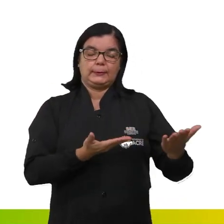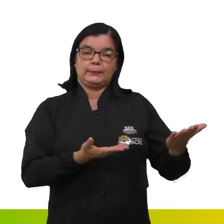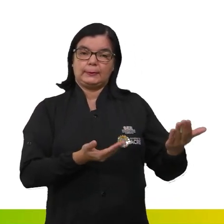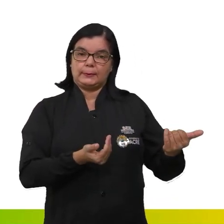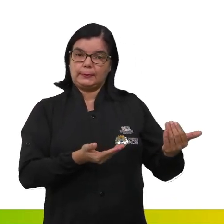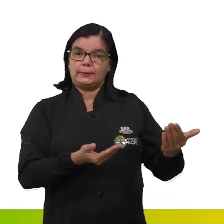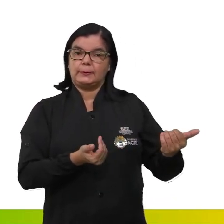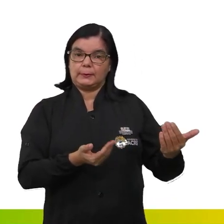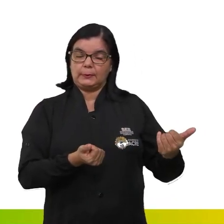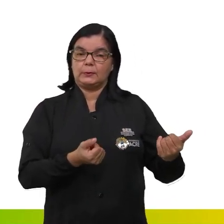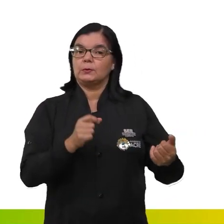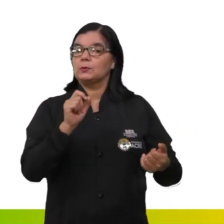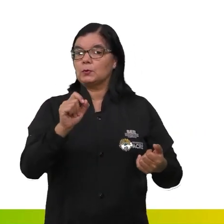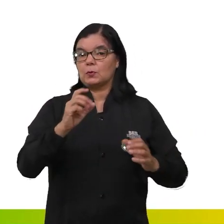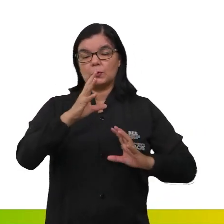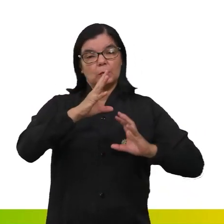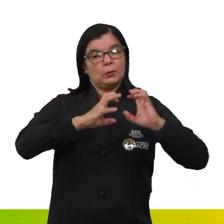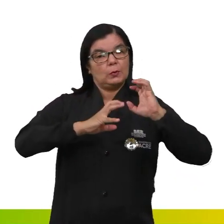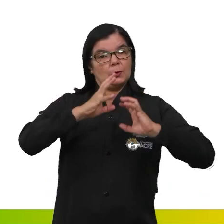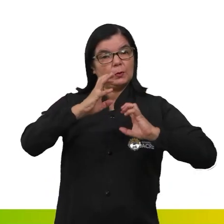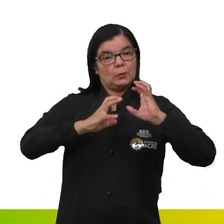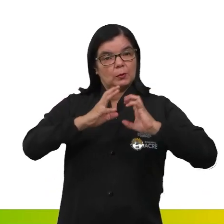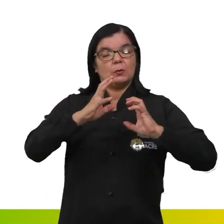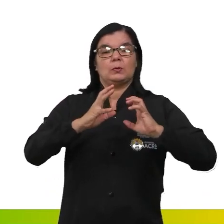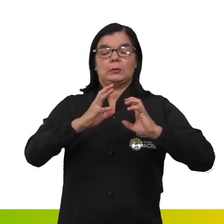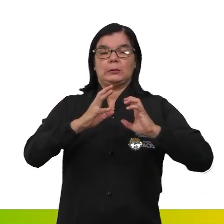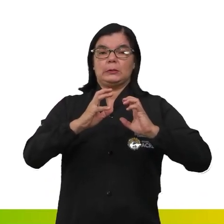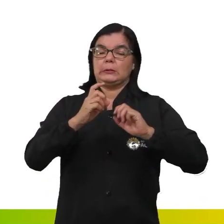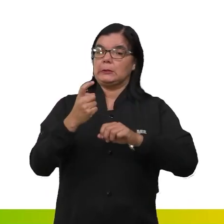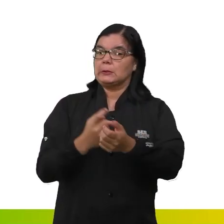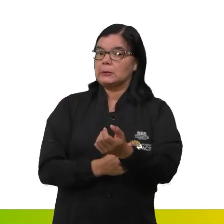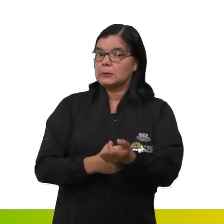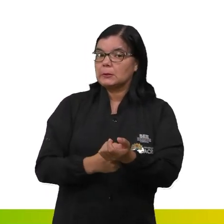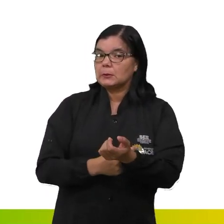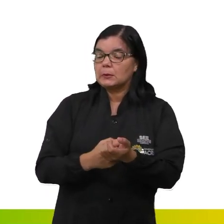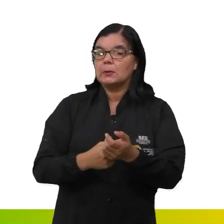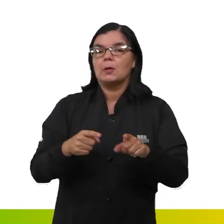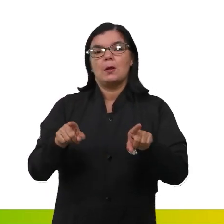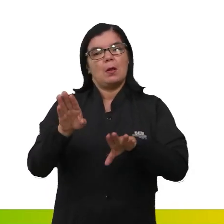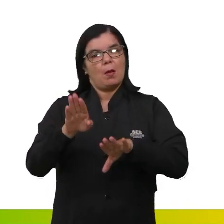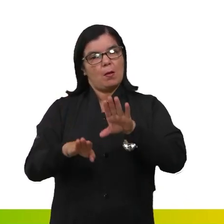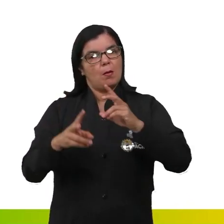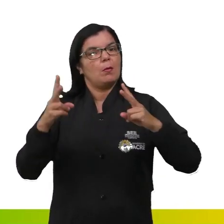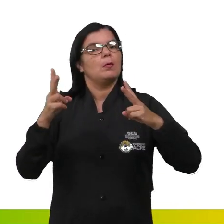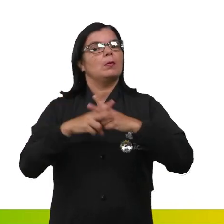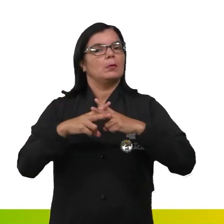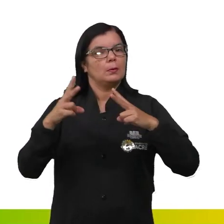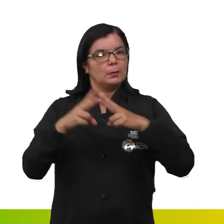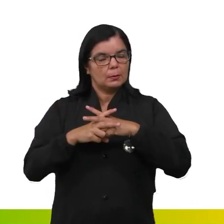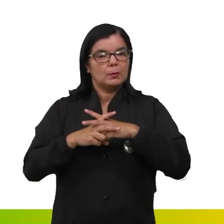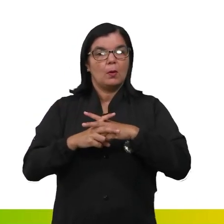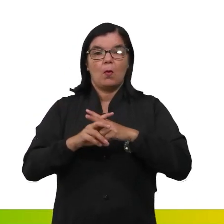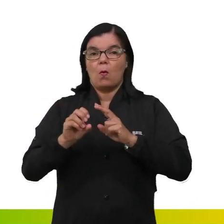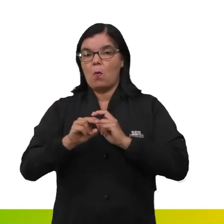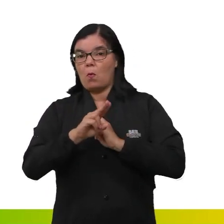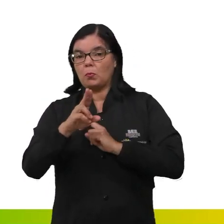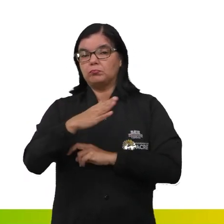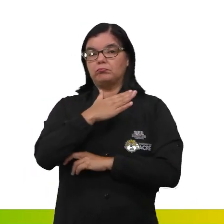jovens, gerando conflitos, tensões e muitas vezes brigas e às vezes até